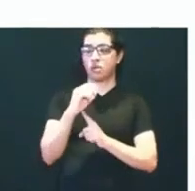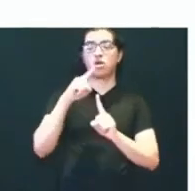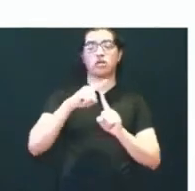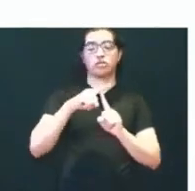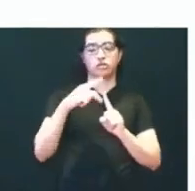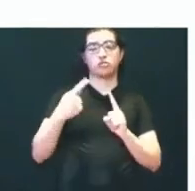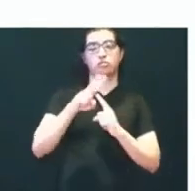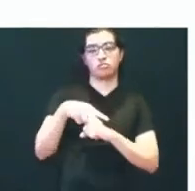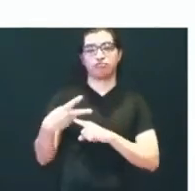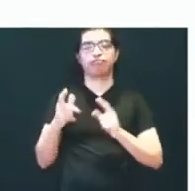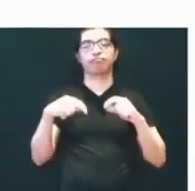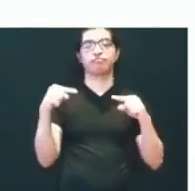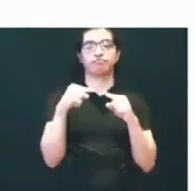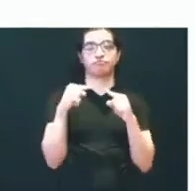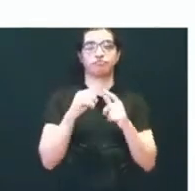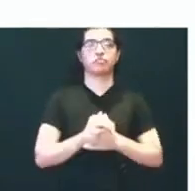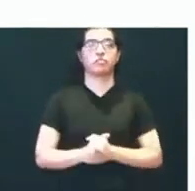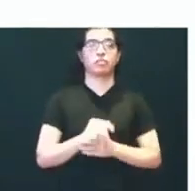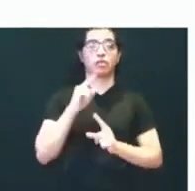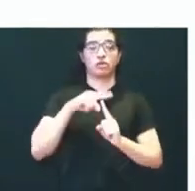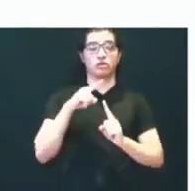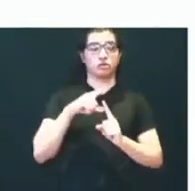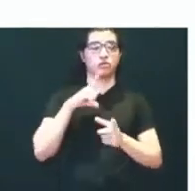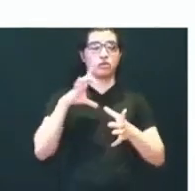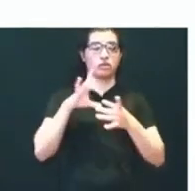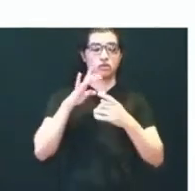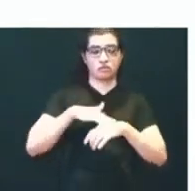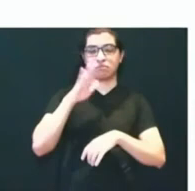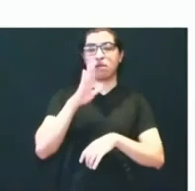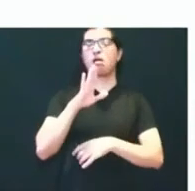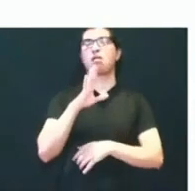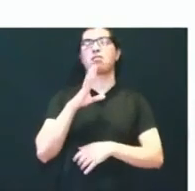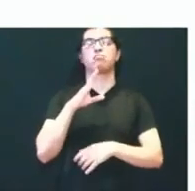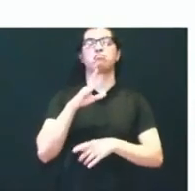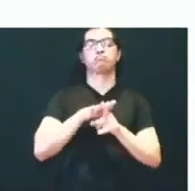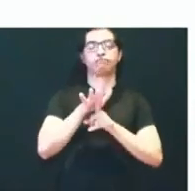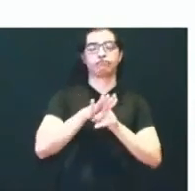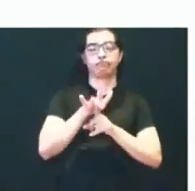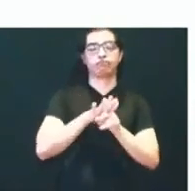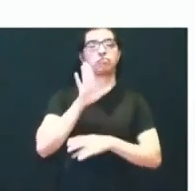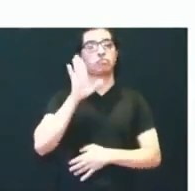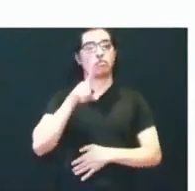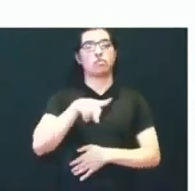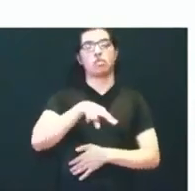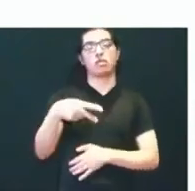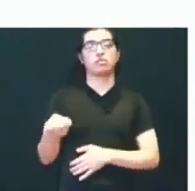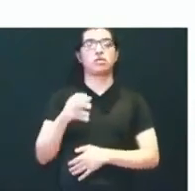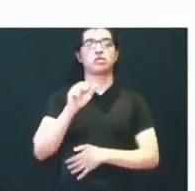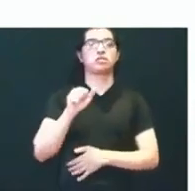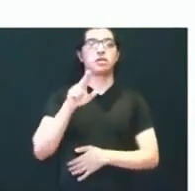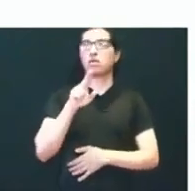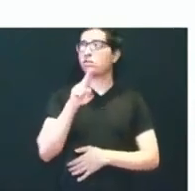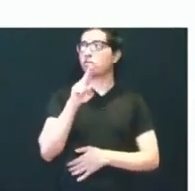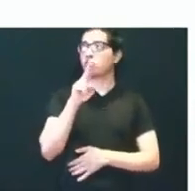de transplante? O tipo de transplante mais comum, mais feito, é o transplante